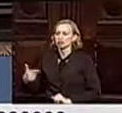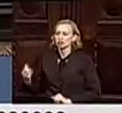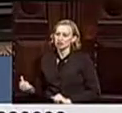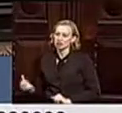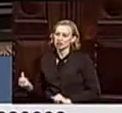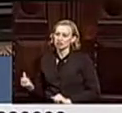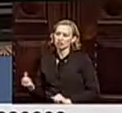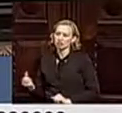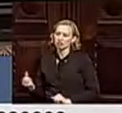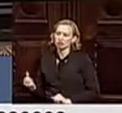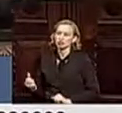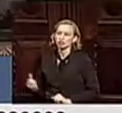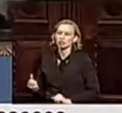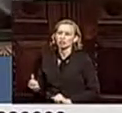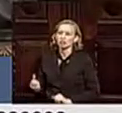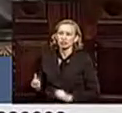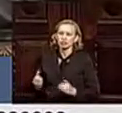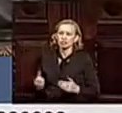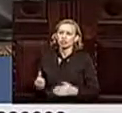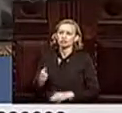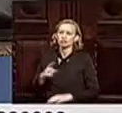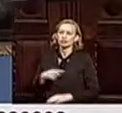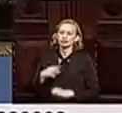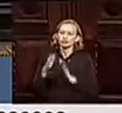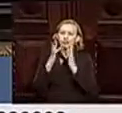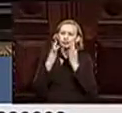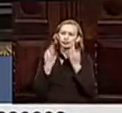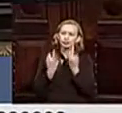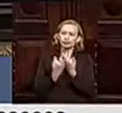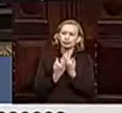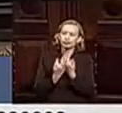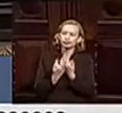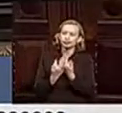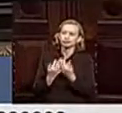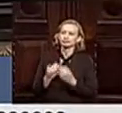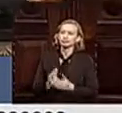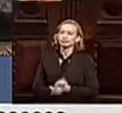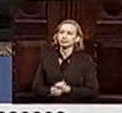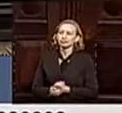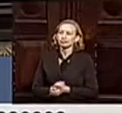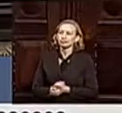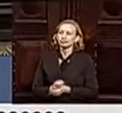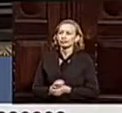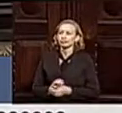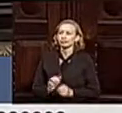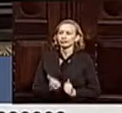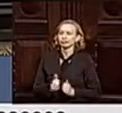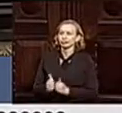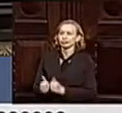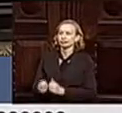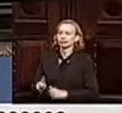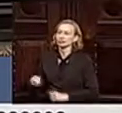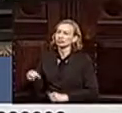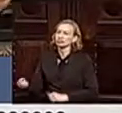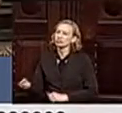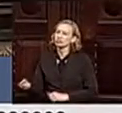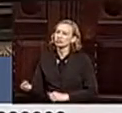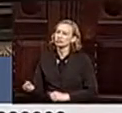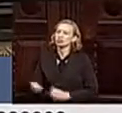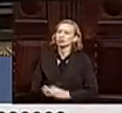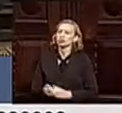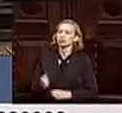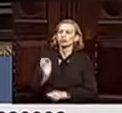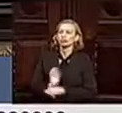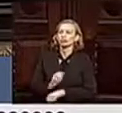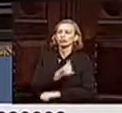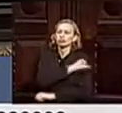trata do Programa Nacional de Agricultura Familiar, mas abrange outros segmentos que não podem ser esquecidos pelo Estado do Rio